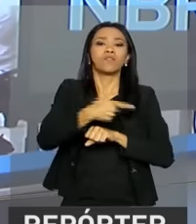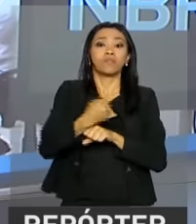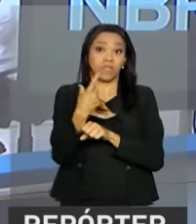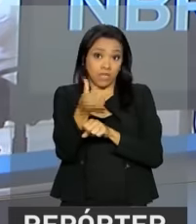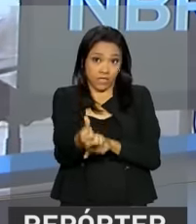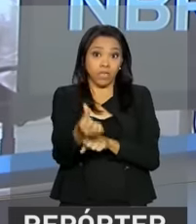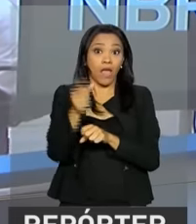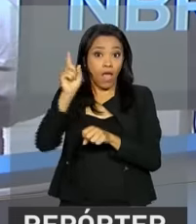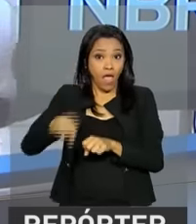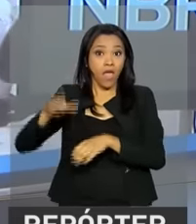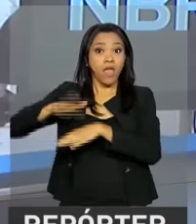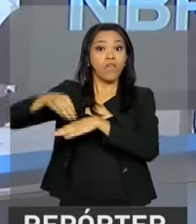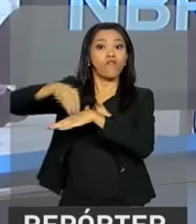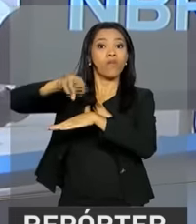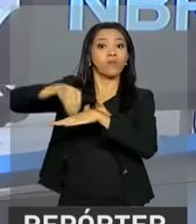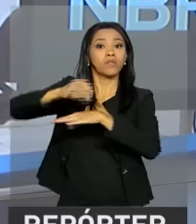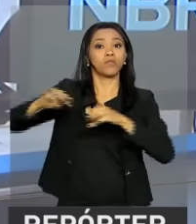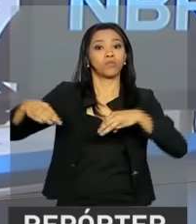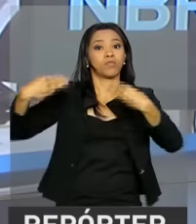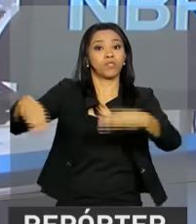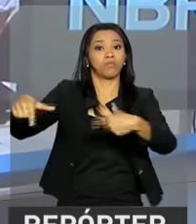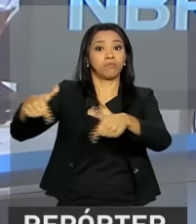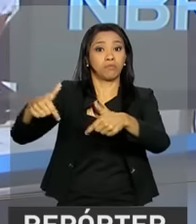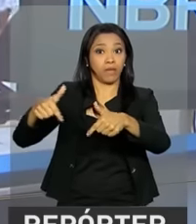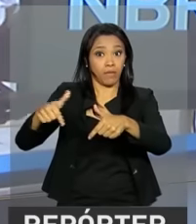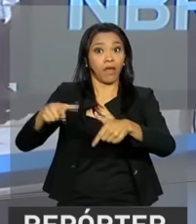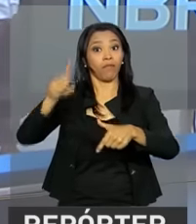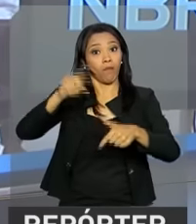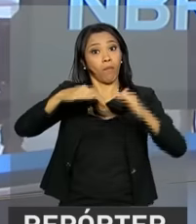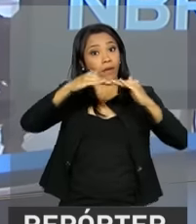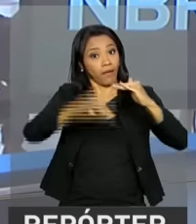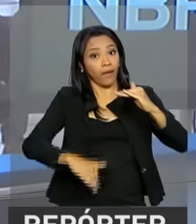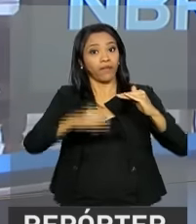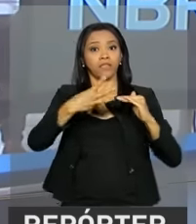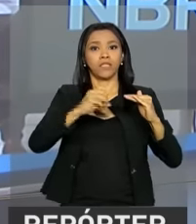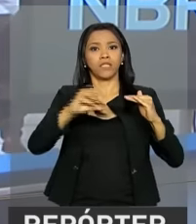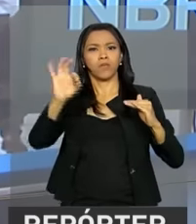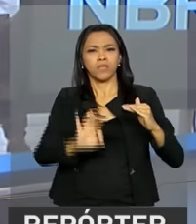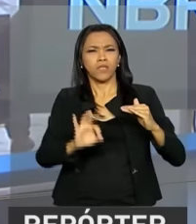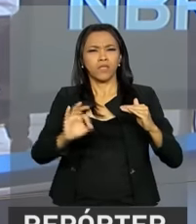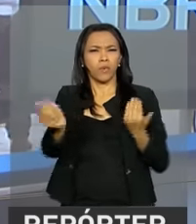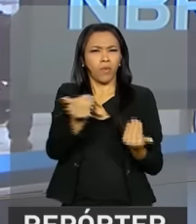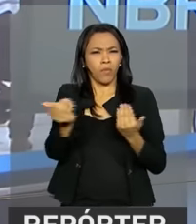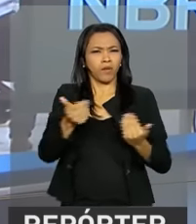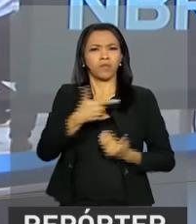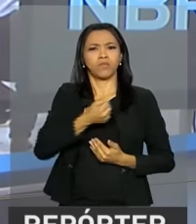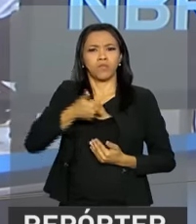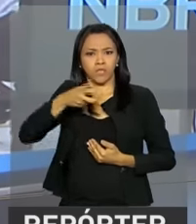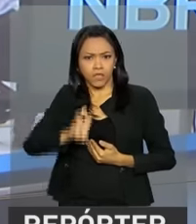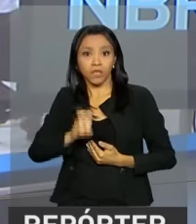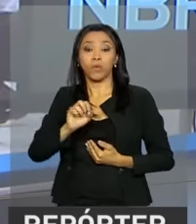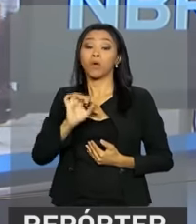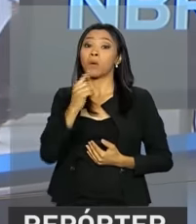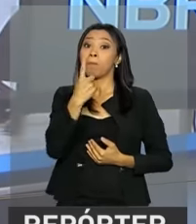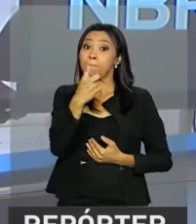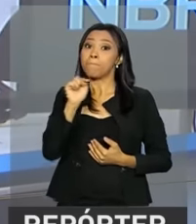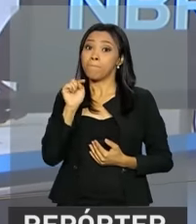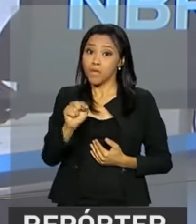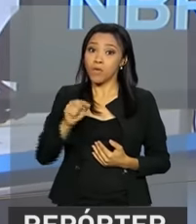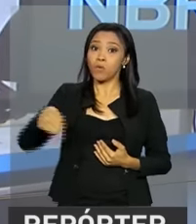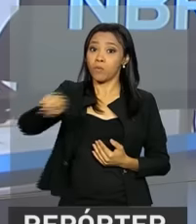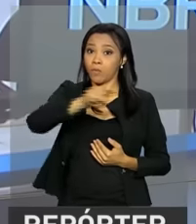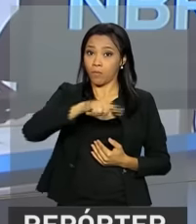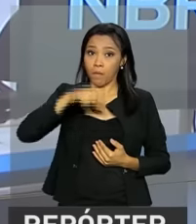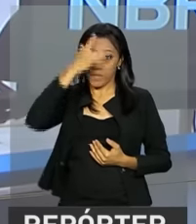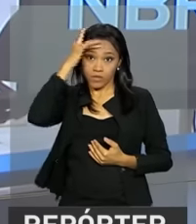Trabalho uma queda de mais de 30% em relação a 2015 quando 1000 trabalhadores foram resgatados